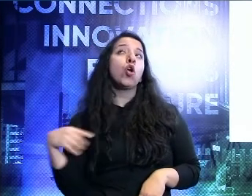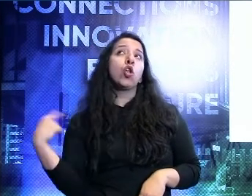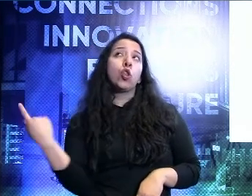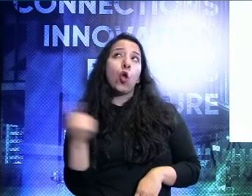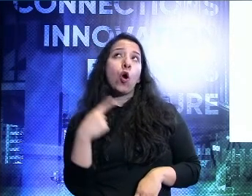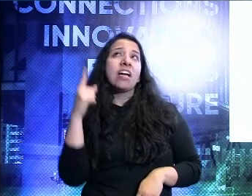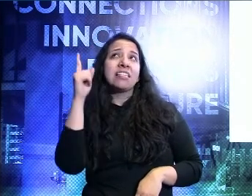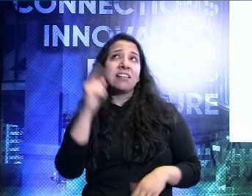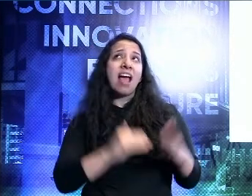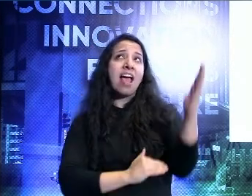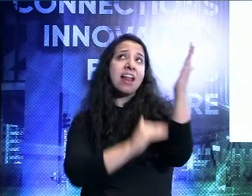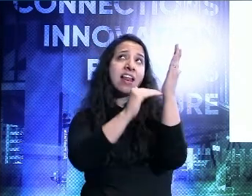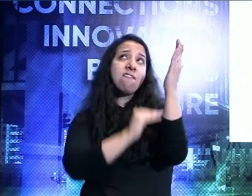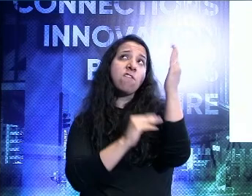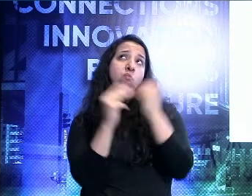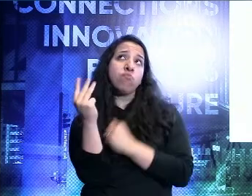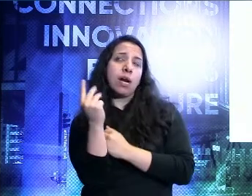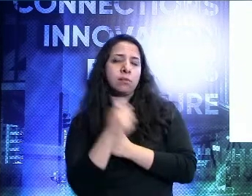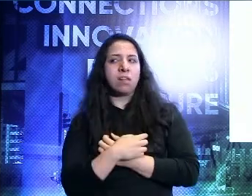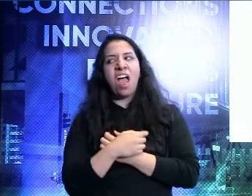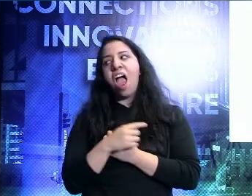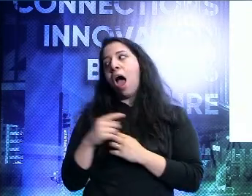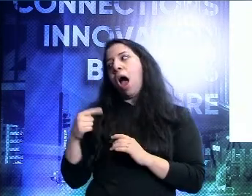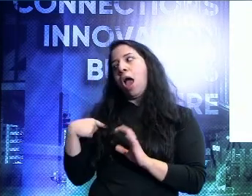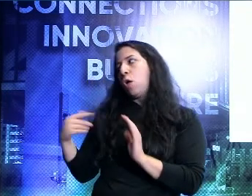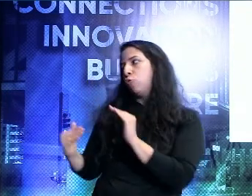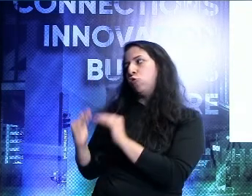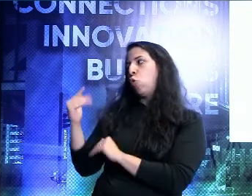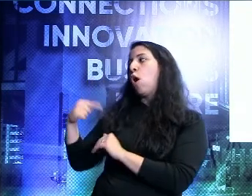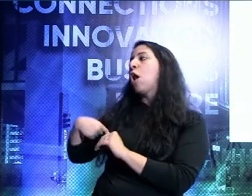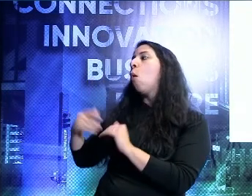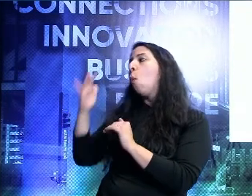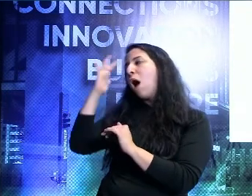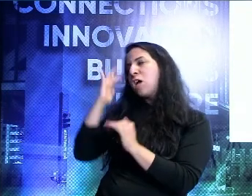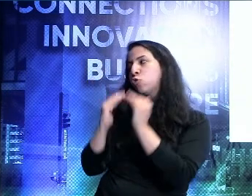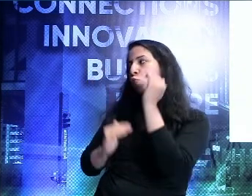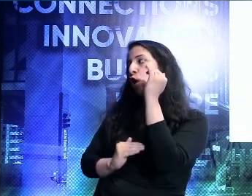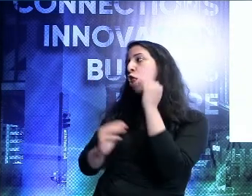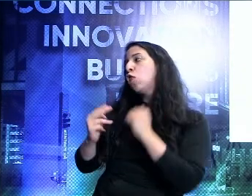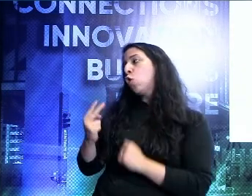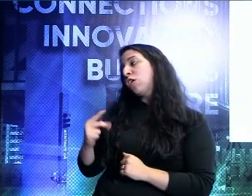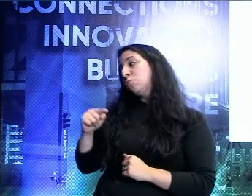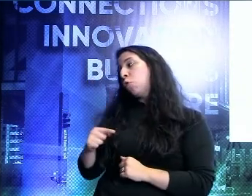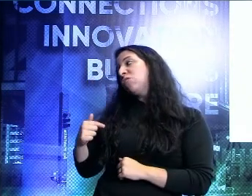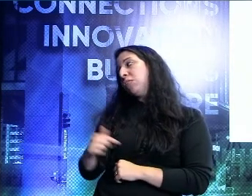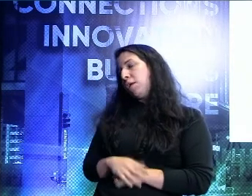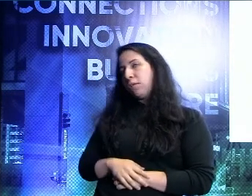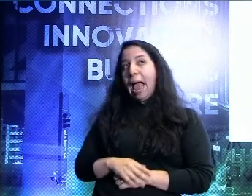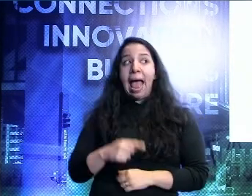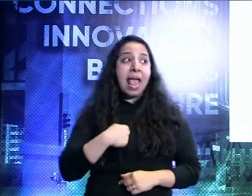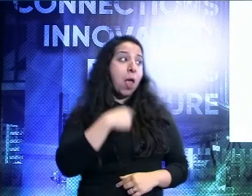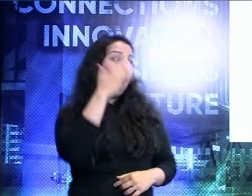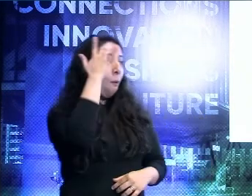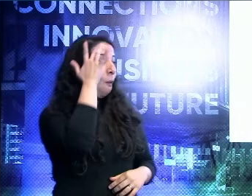eu já discordo. Eu acho que é o 2.7. Veja bem, na minha visão é o 4. Gente, não